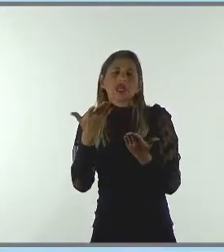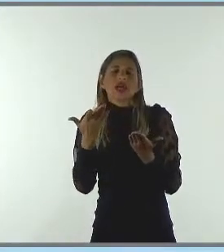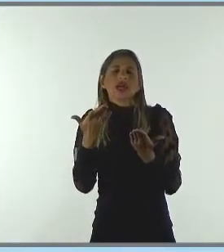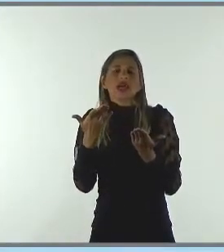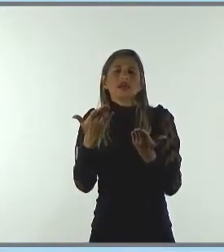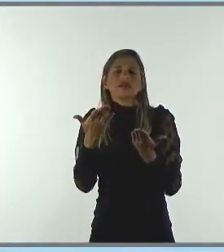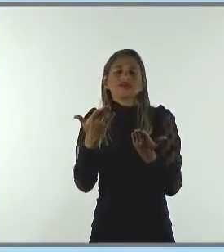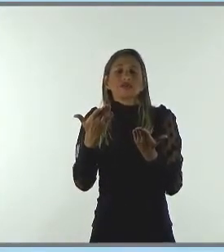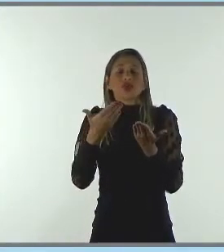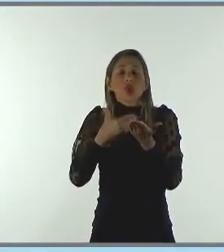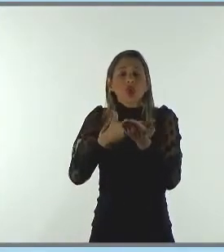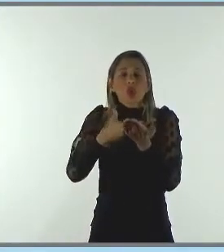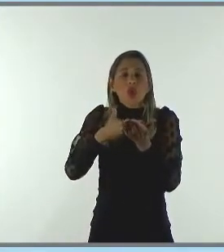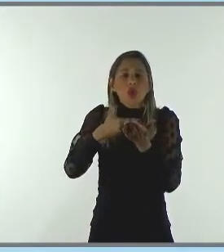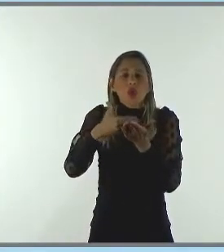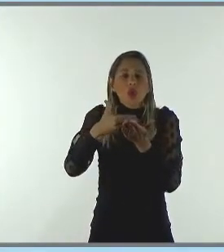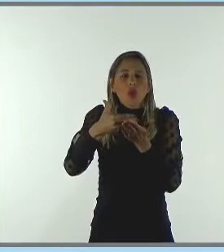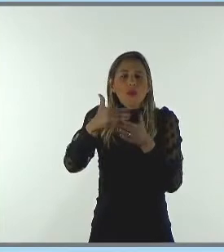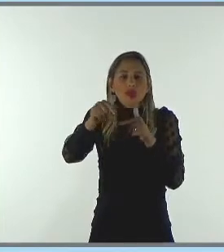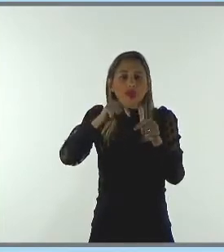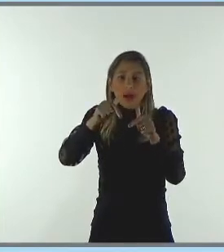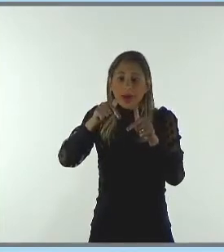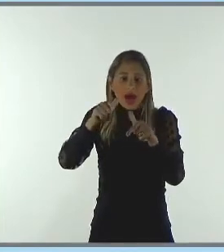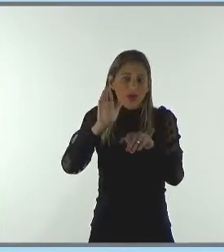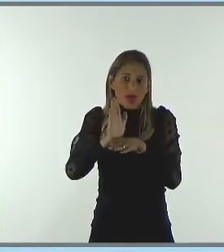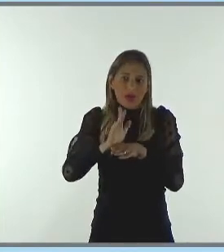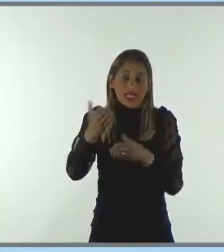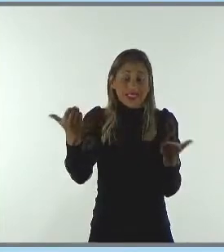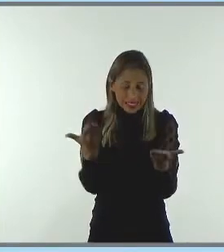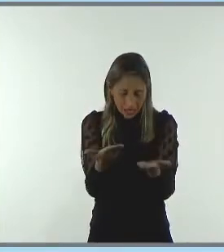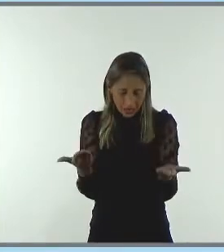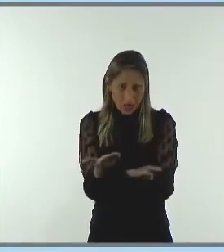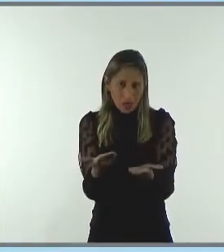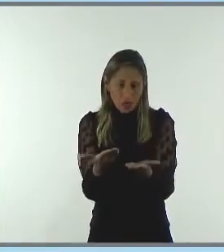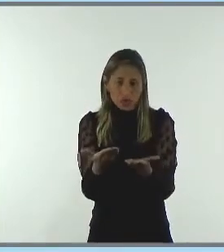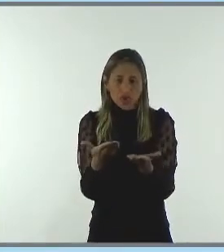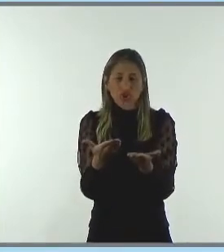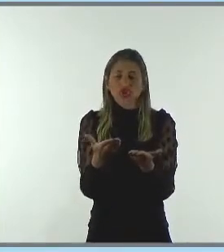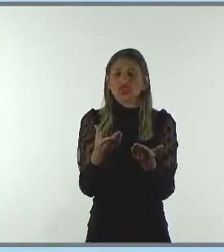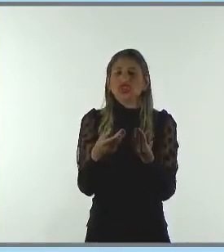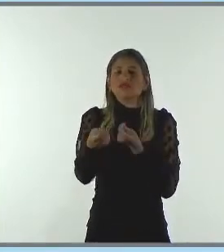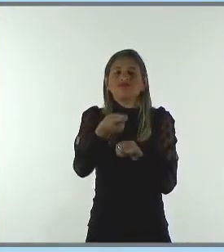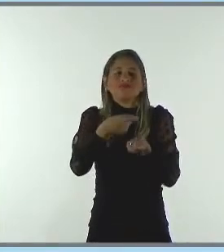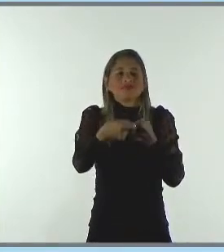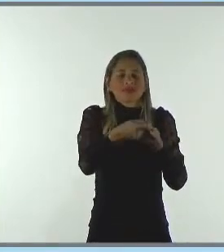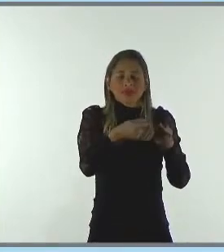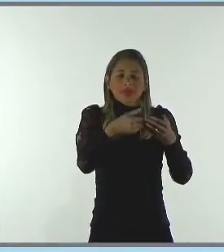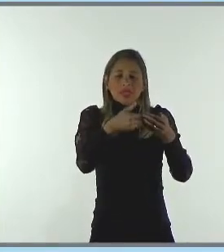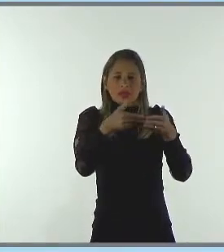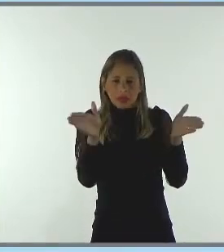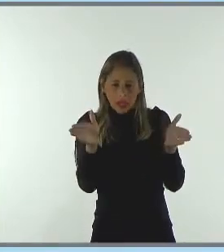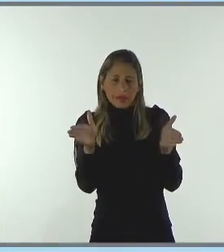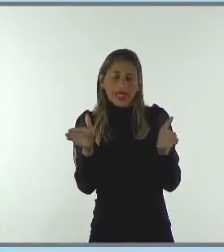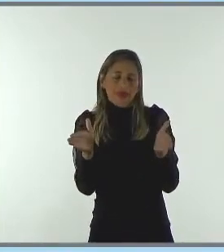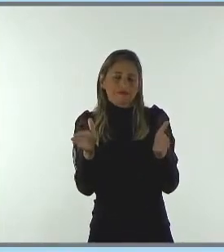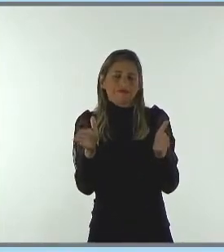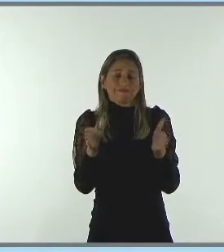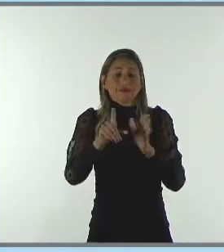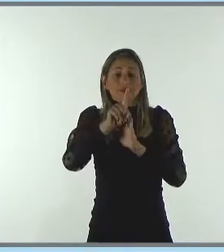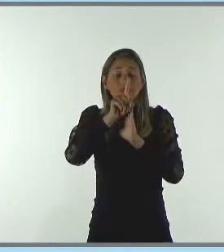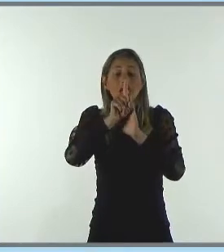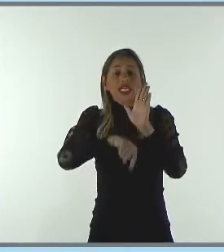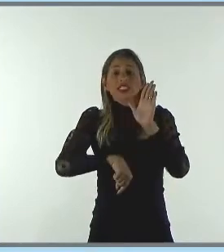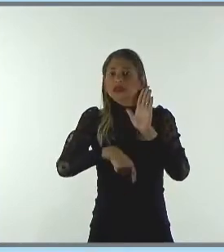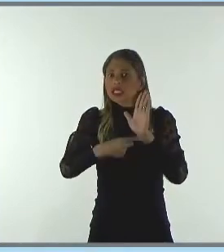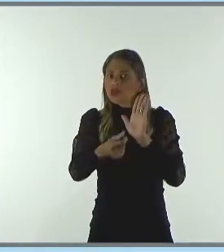um dos trabalhos de colaboração que eu faço com a Masa até hoje, que é um trabalho de consultoria, né, sempre muito aberto. E esse texto ficou por um longo